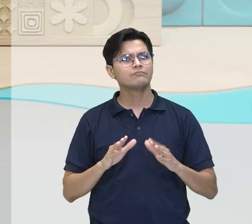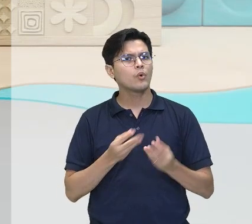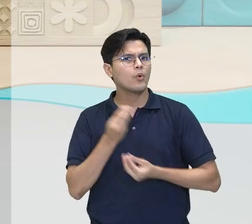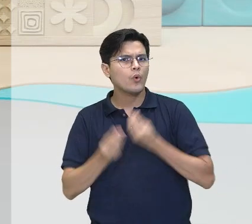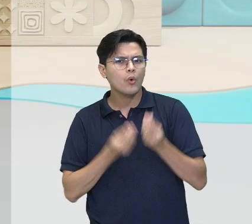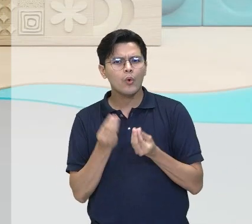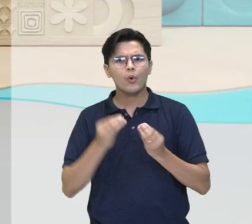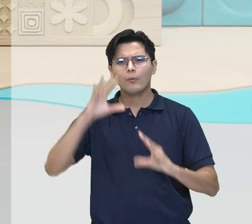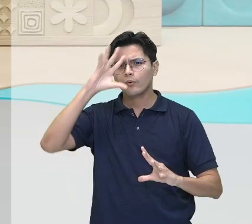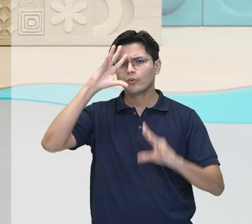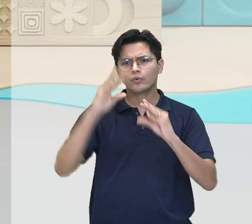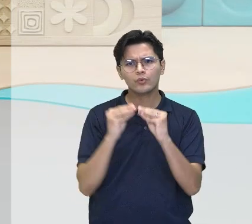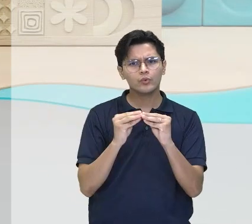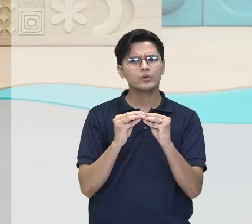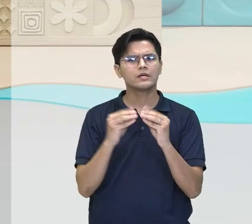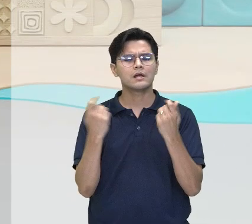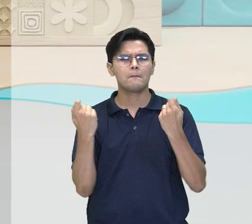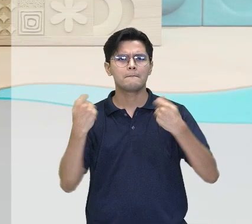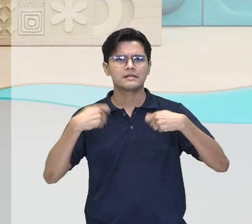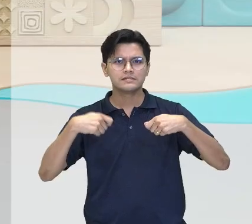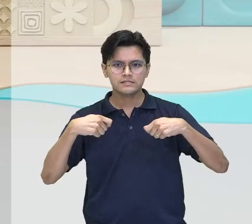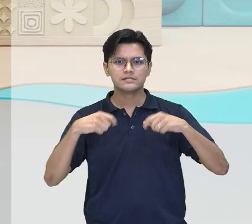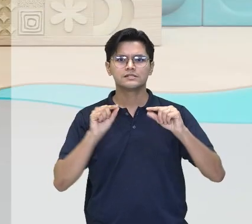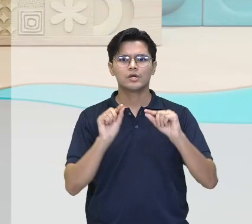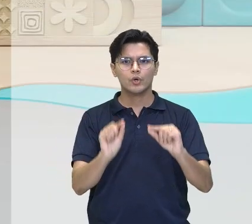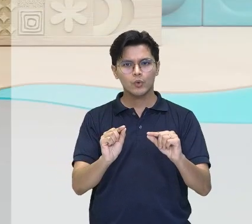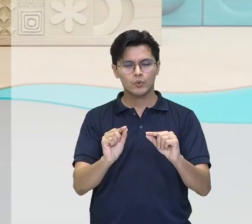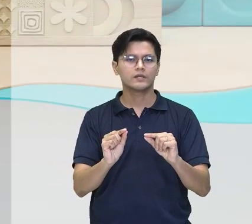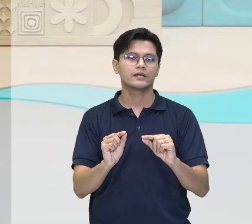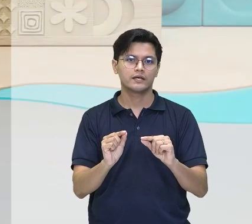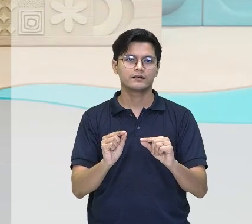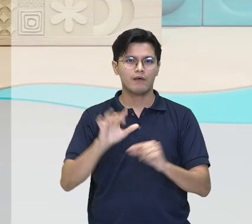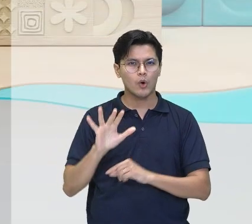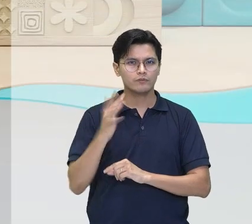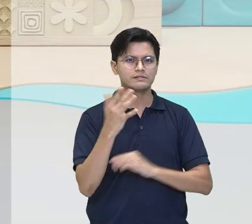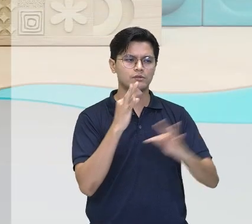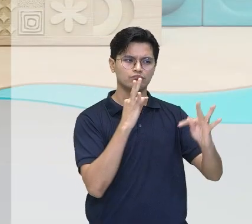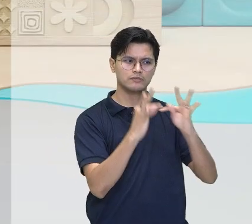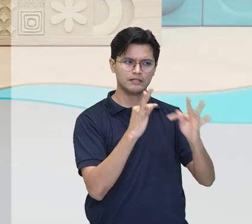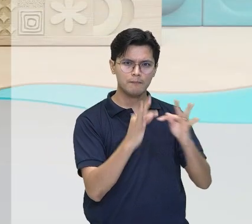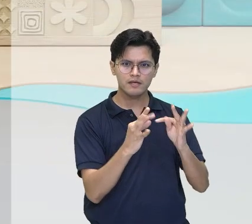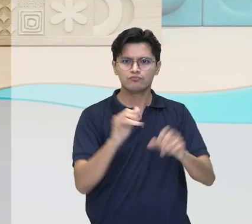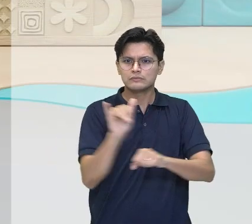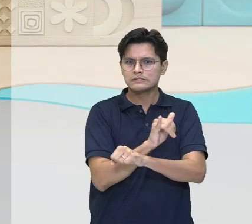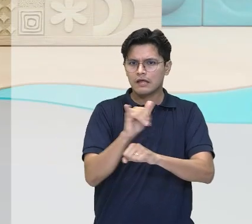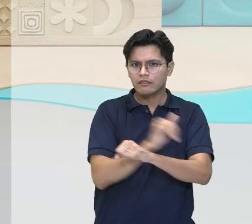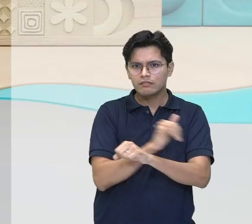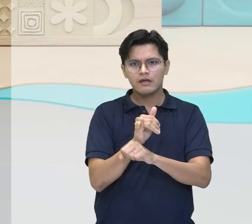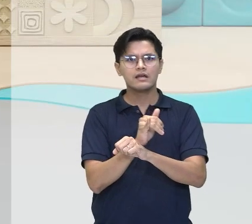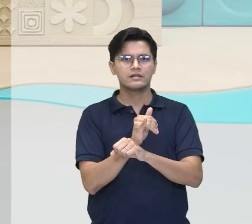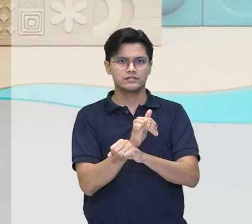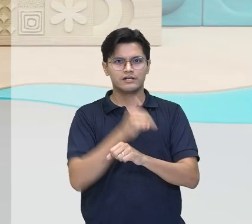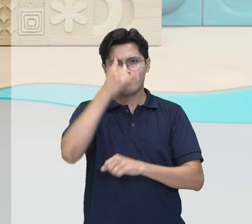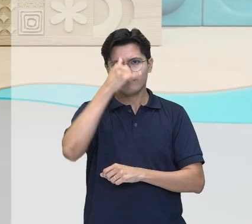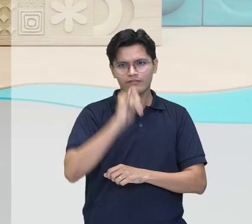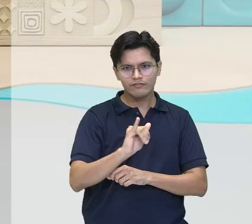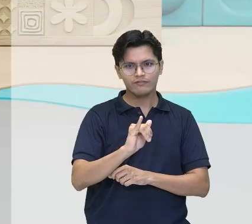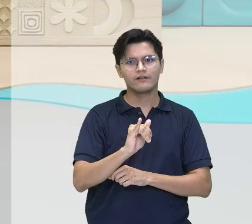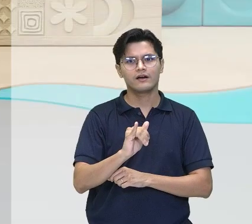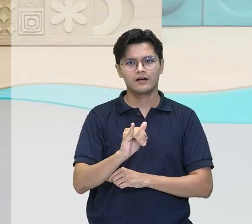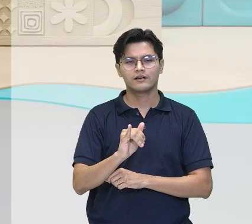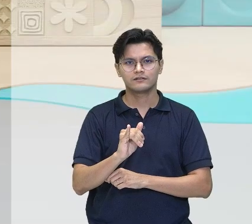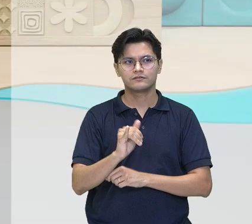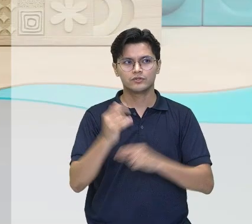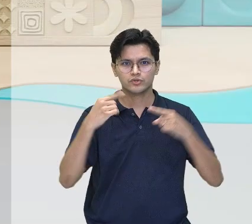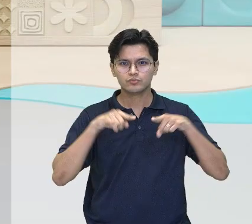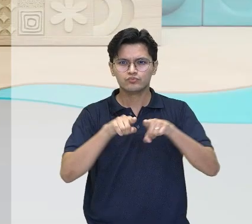de que tem que fazer uma movimentação tudo junto, tratar de forma junta? Através do conhecimento,